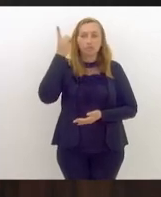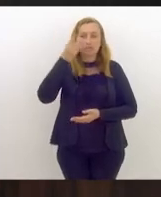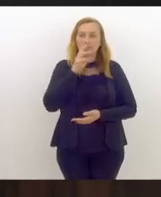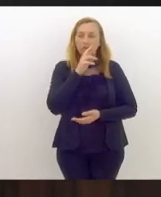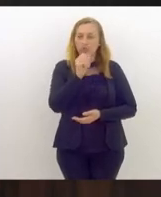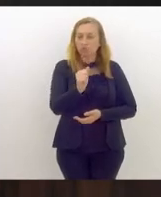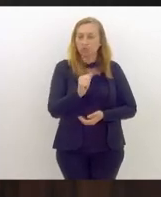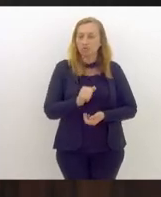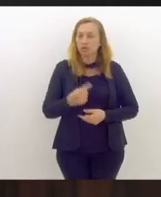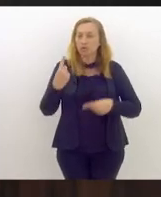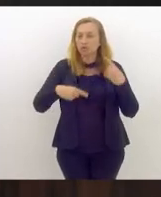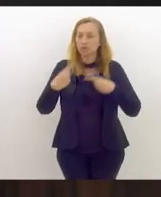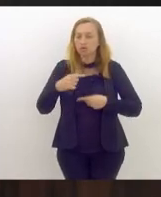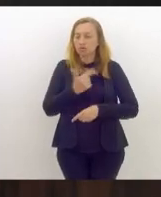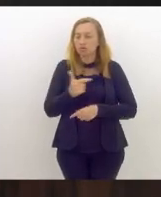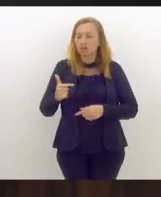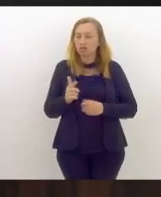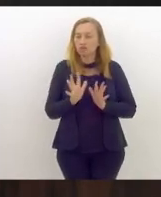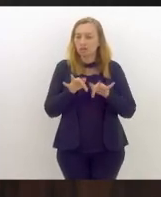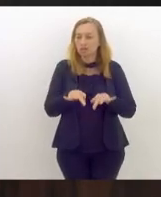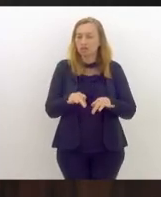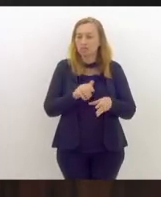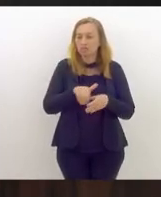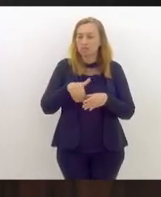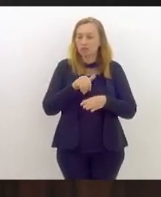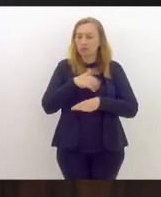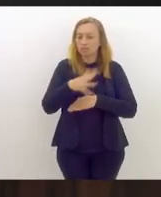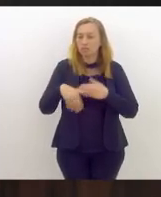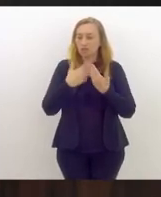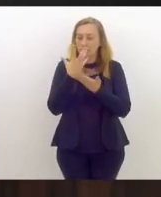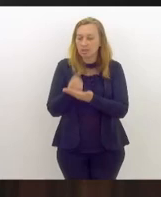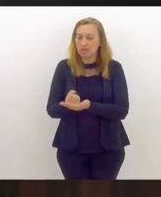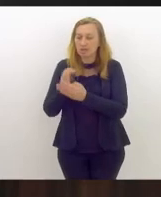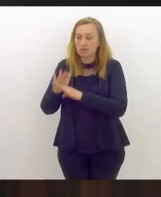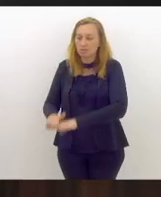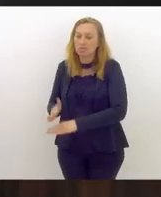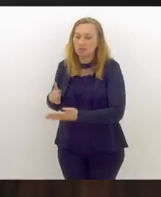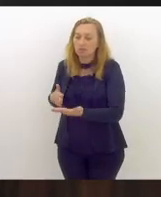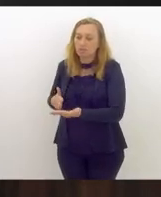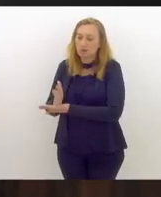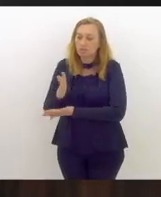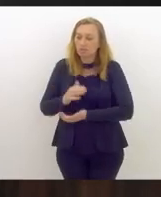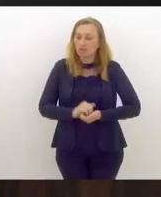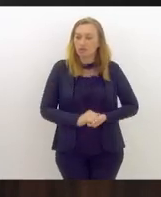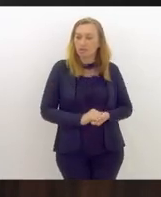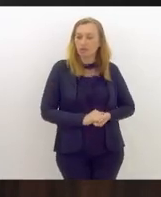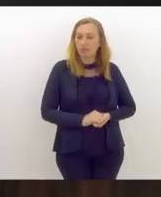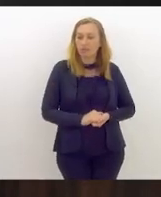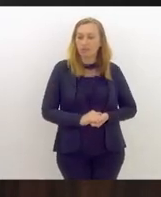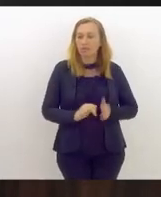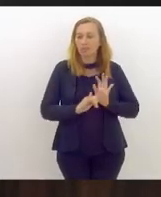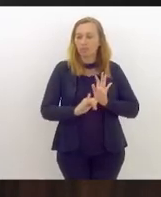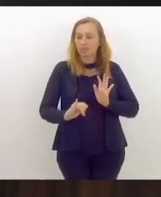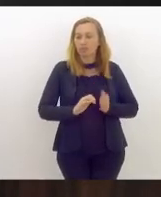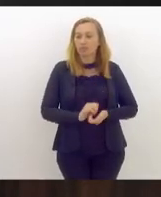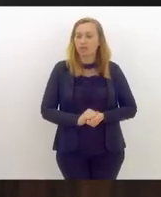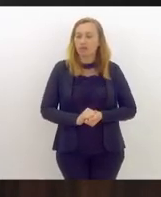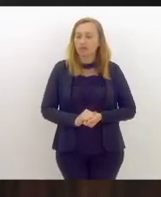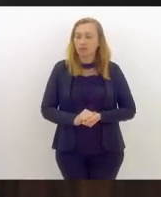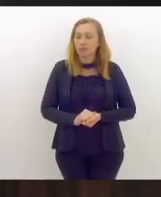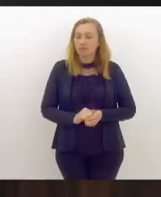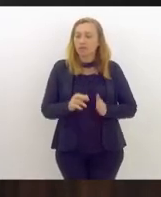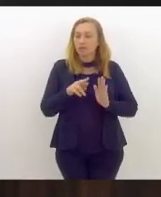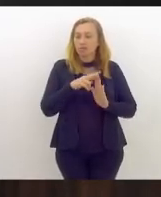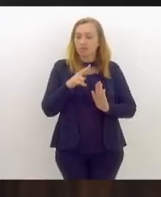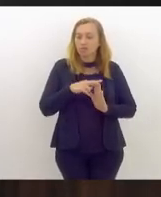Amorim. Em discussão, não havendo quem queira discutir, encerra a discussão. Em votação, senhores que aprovam permaneçam como estão aprovados, vai à promulgação. Projeto